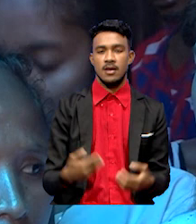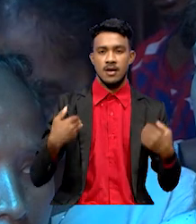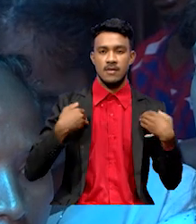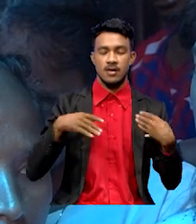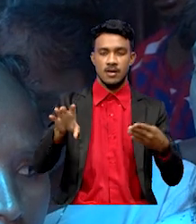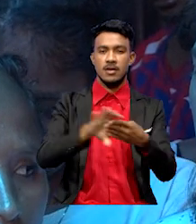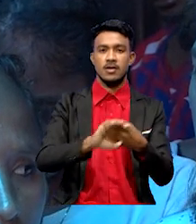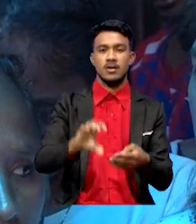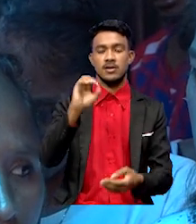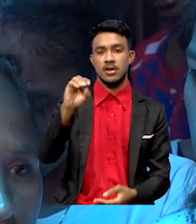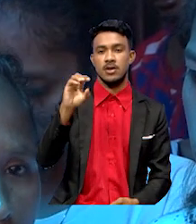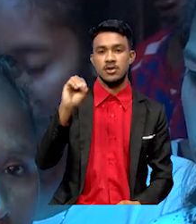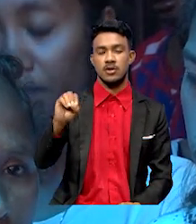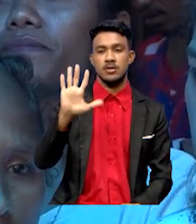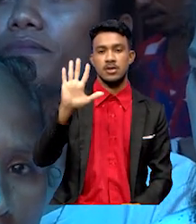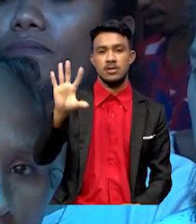kartau